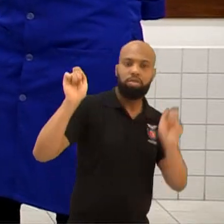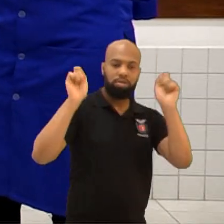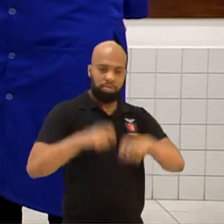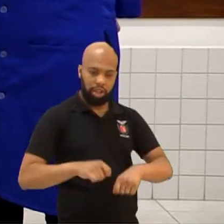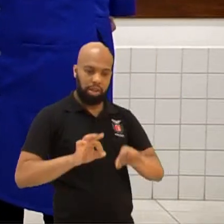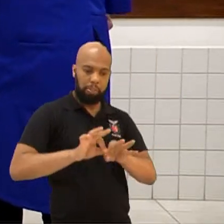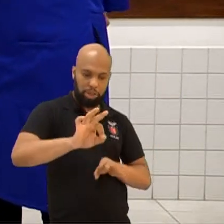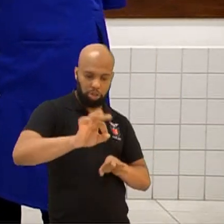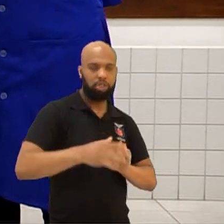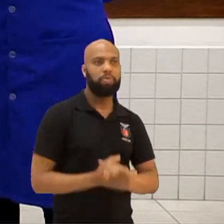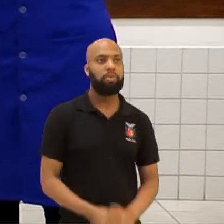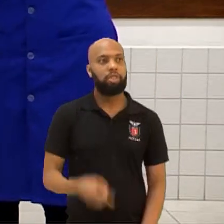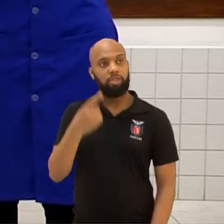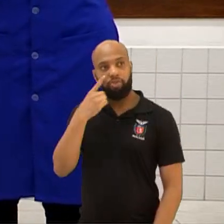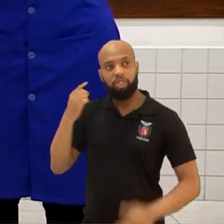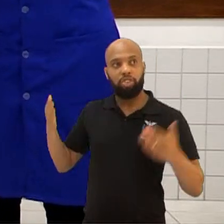é